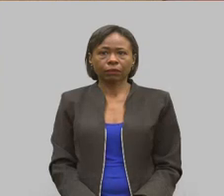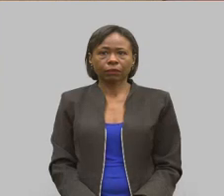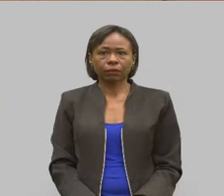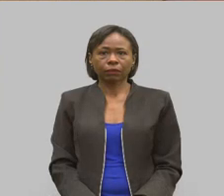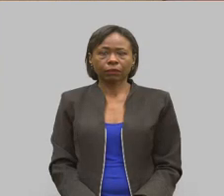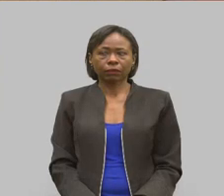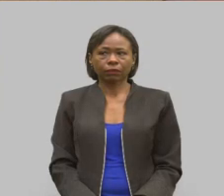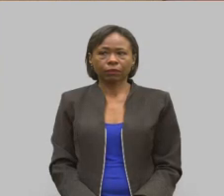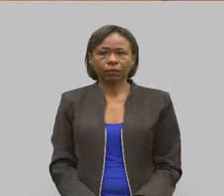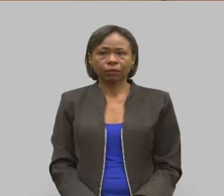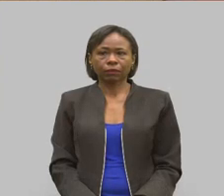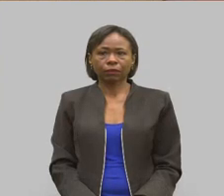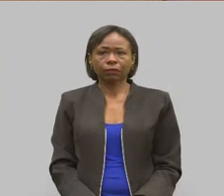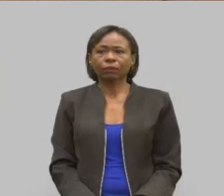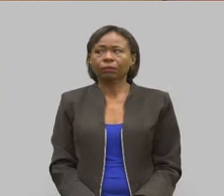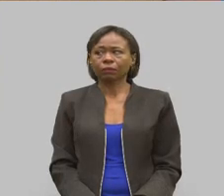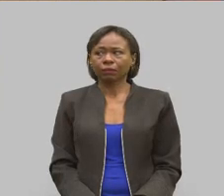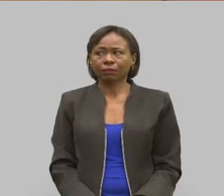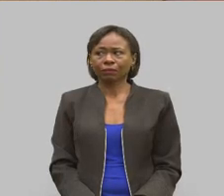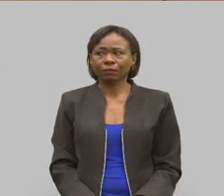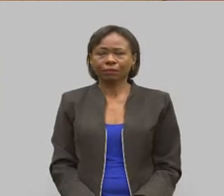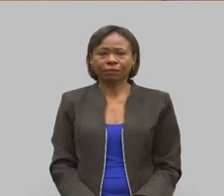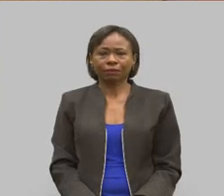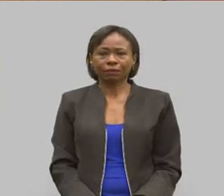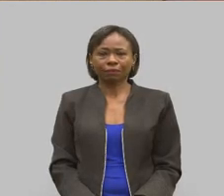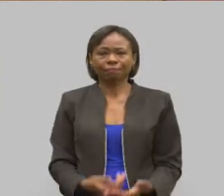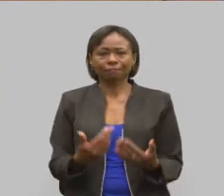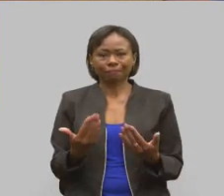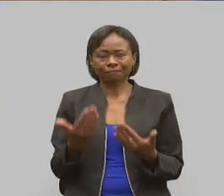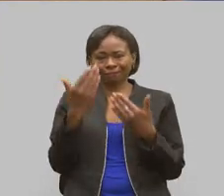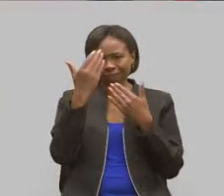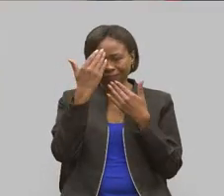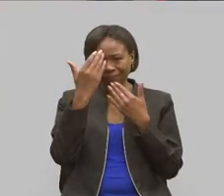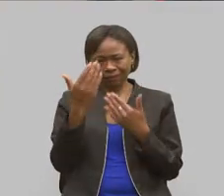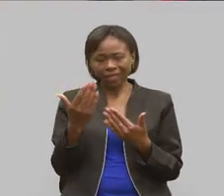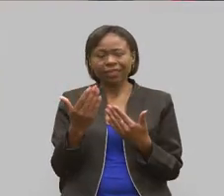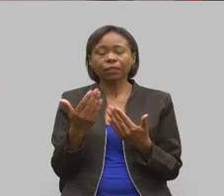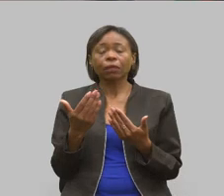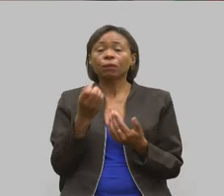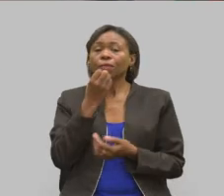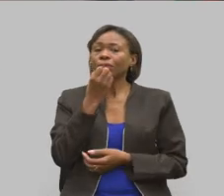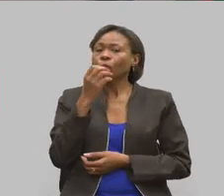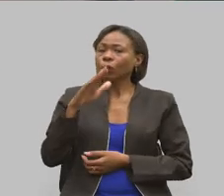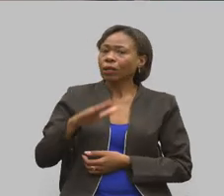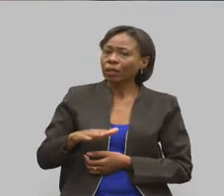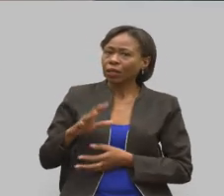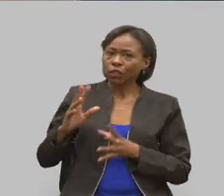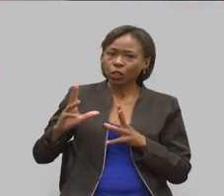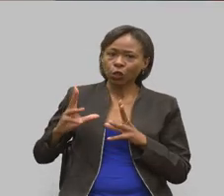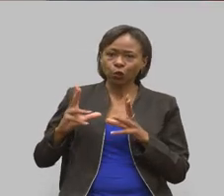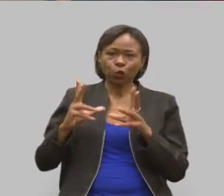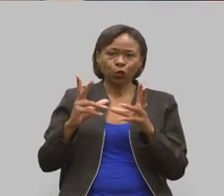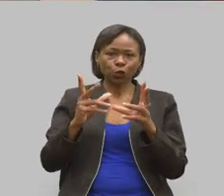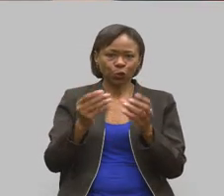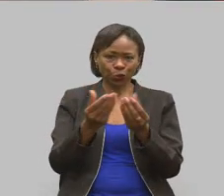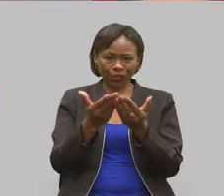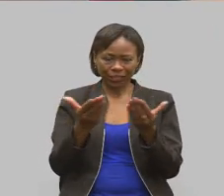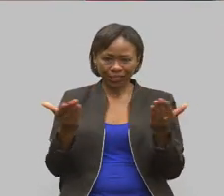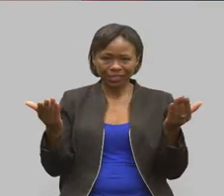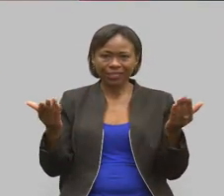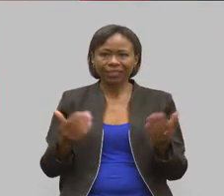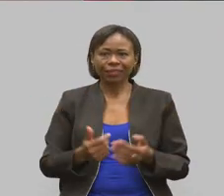palavra Obrigado Deputado Dr Maurício Boa tarde a todos e todas